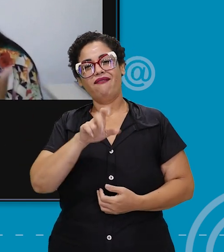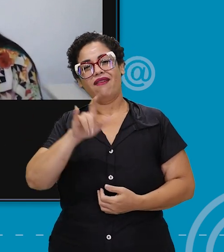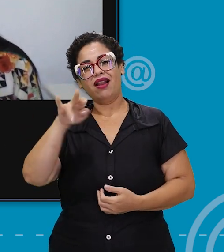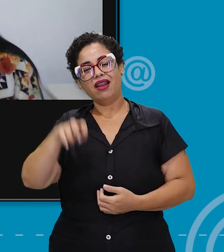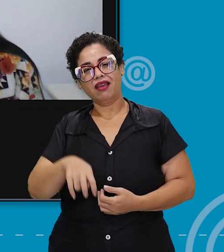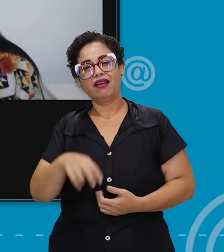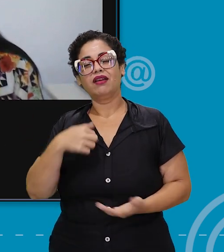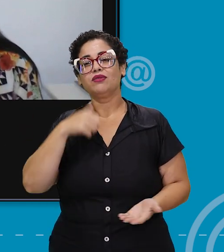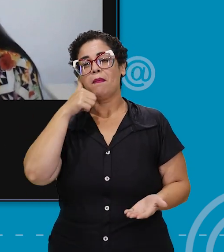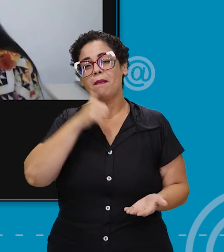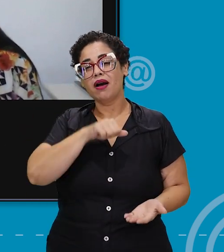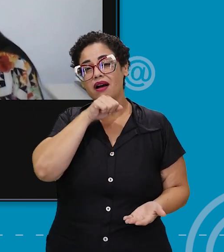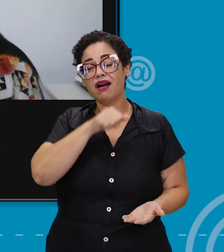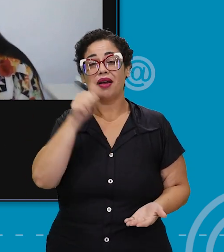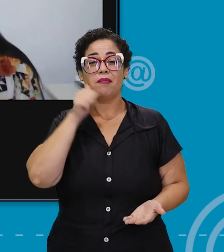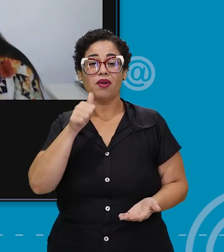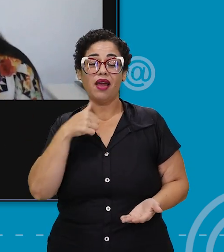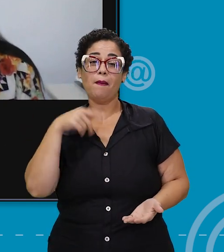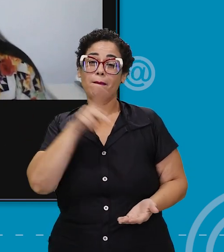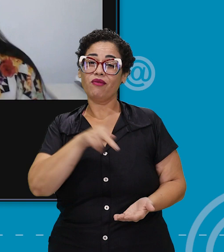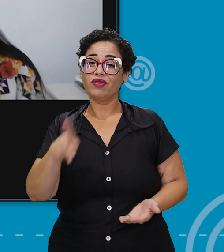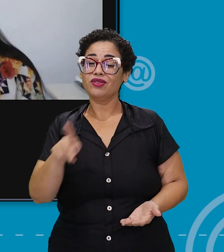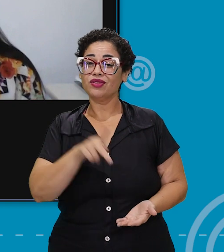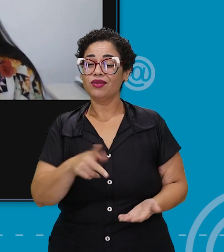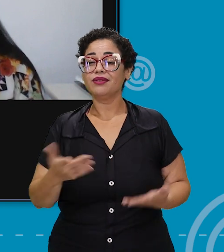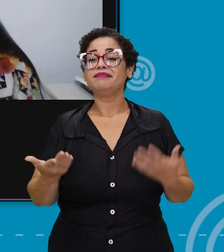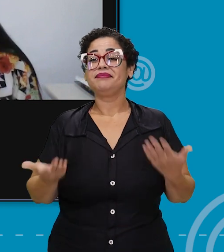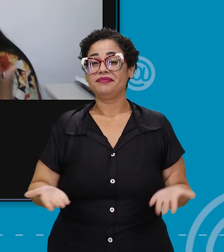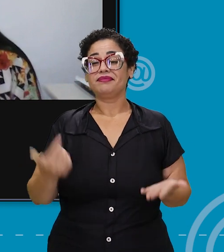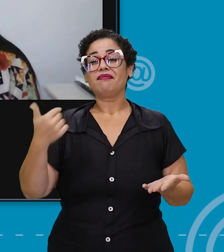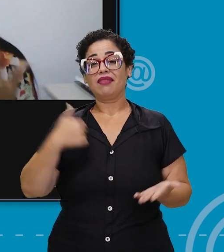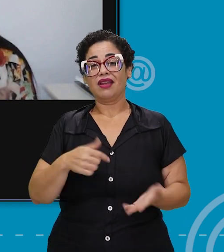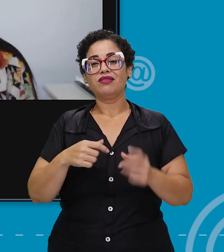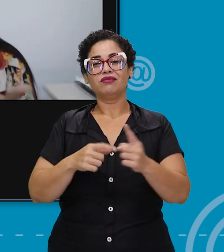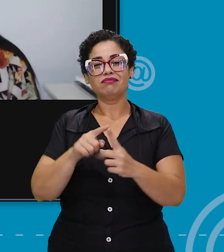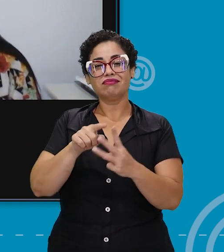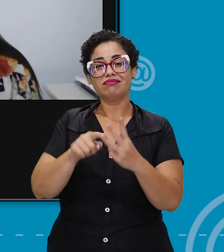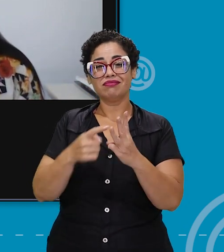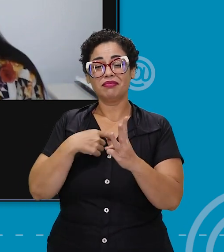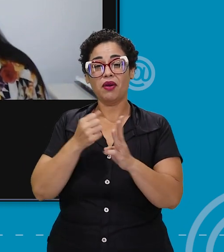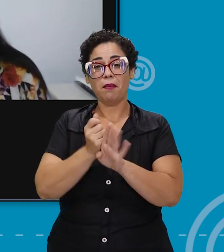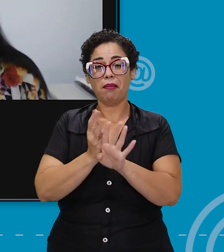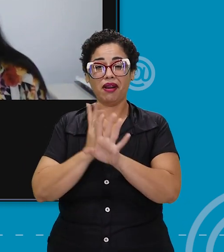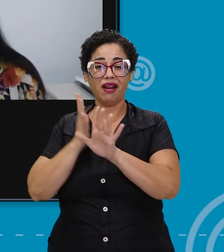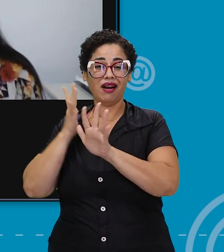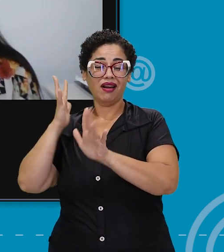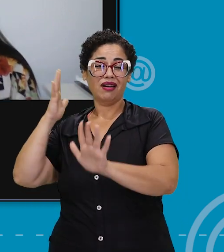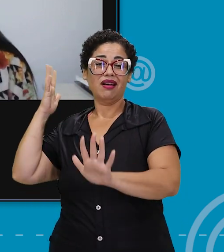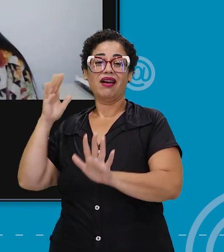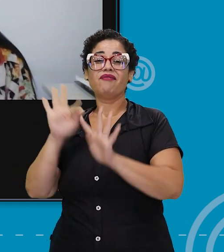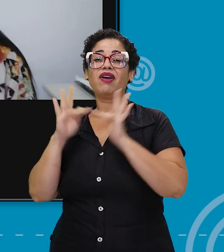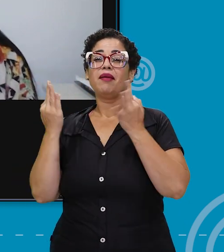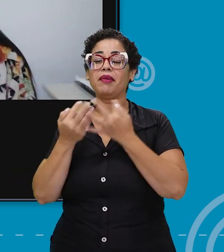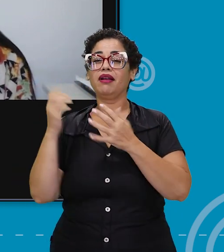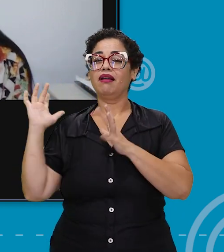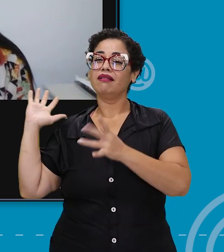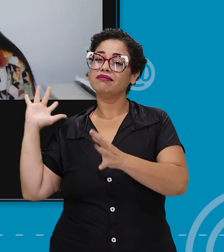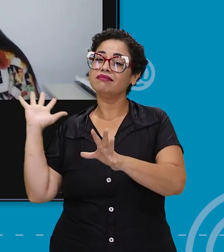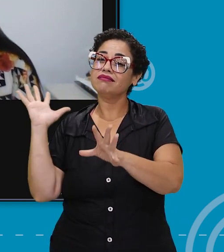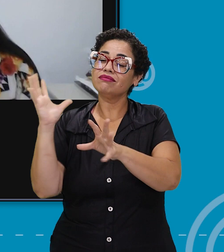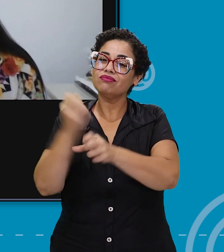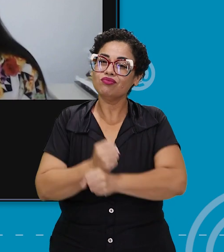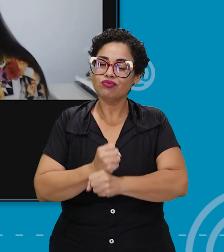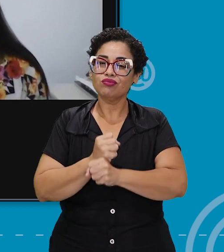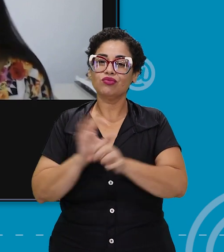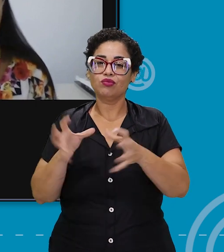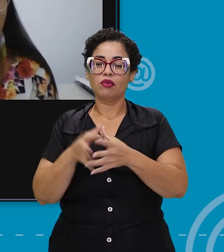como mãe, como professora, eu sou muito além desses estereótipos, né? E eu acredito que eu somo